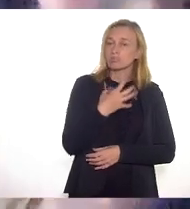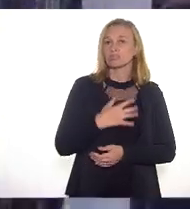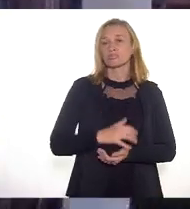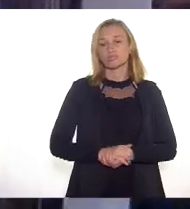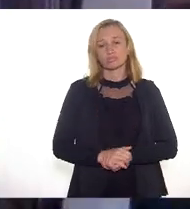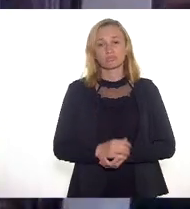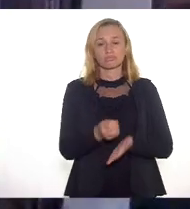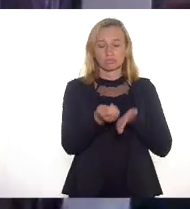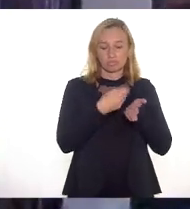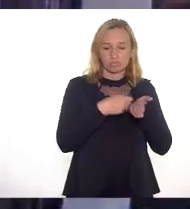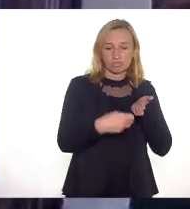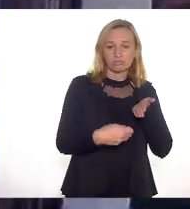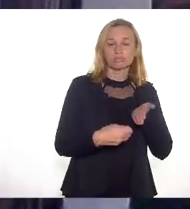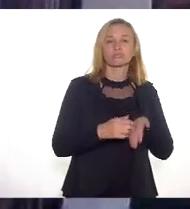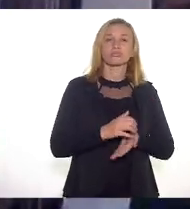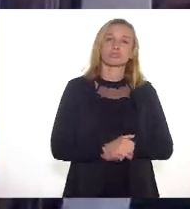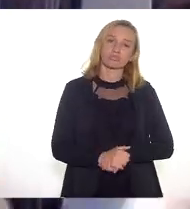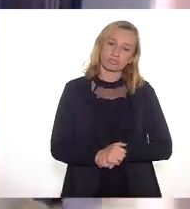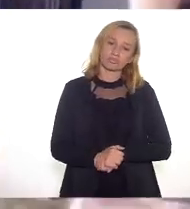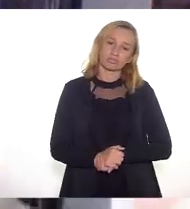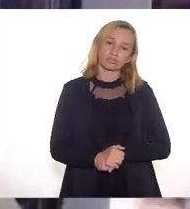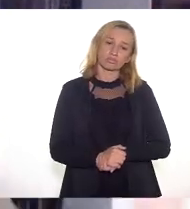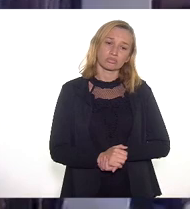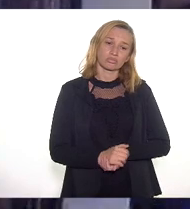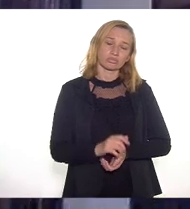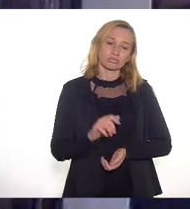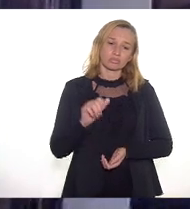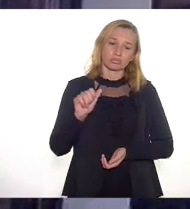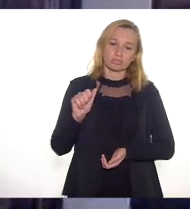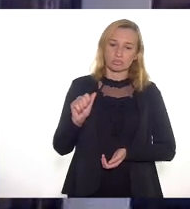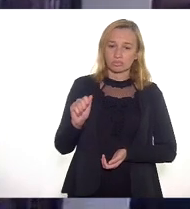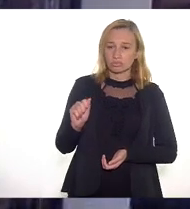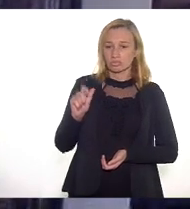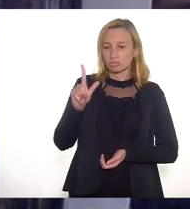grande escritor Aldir Blanc.